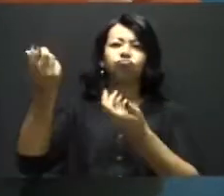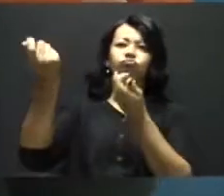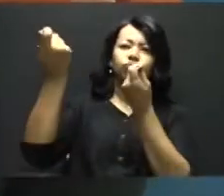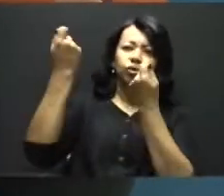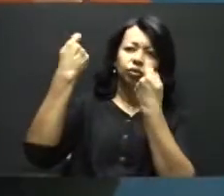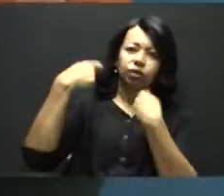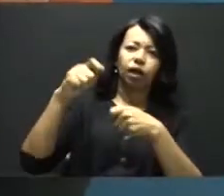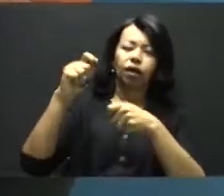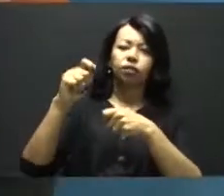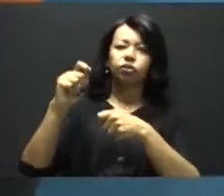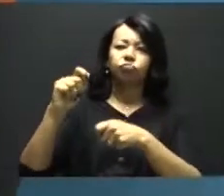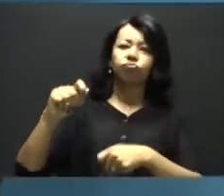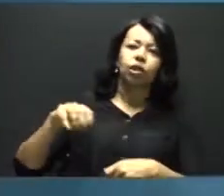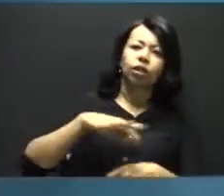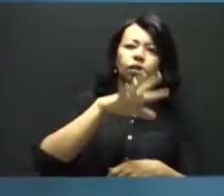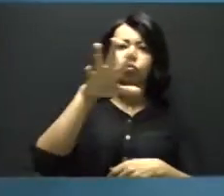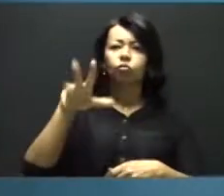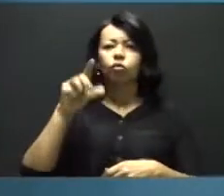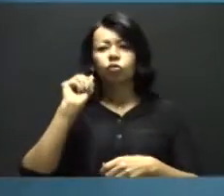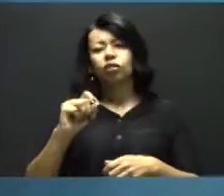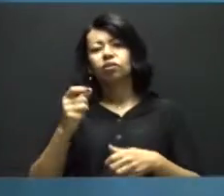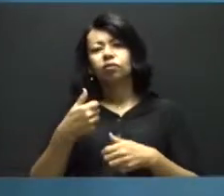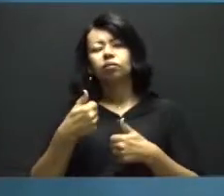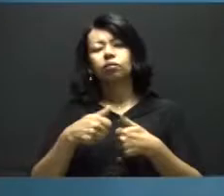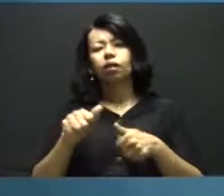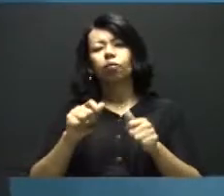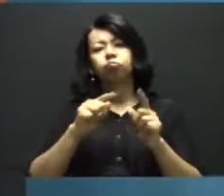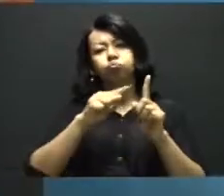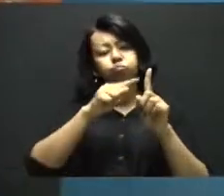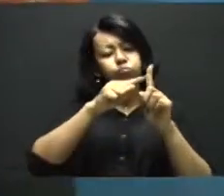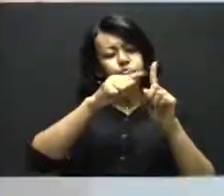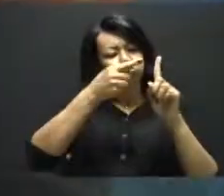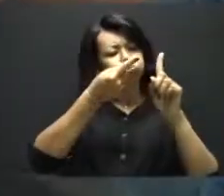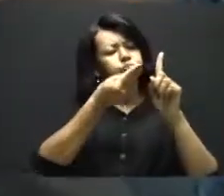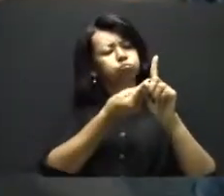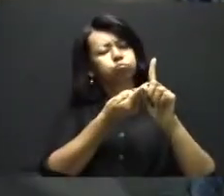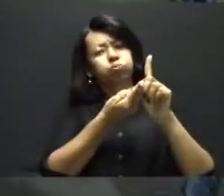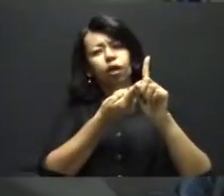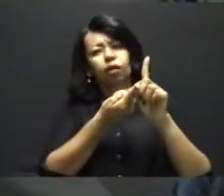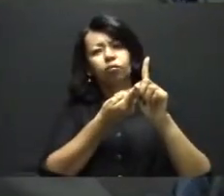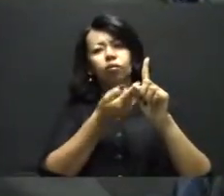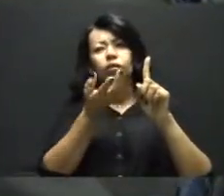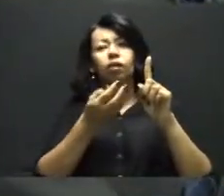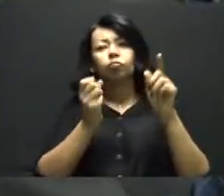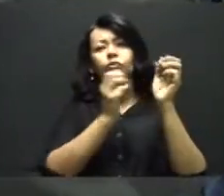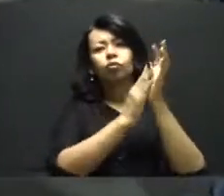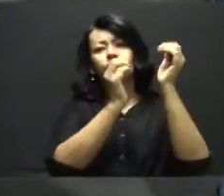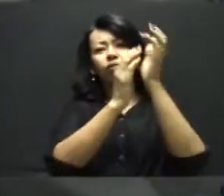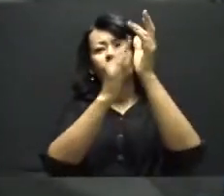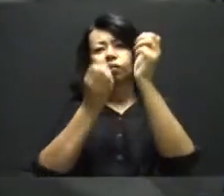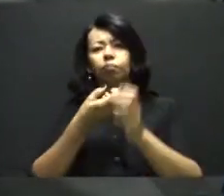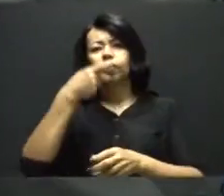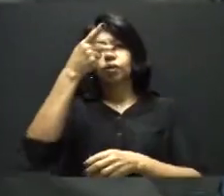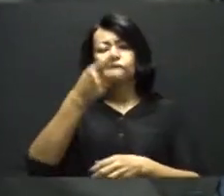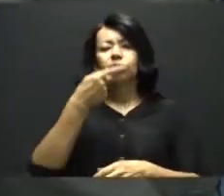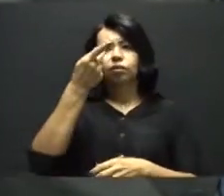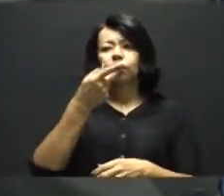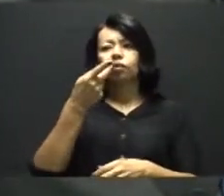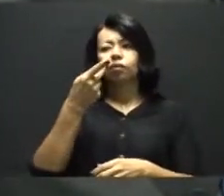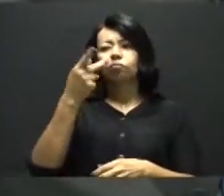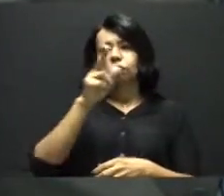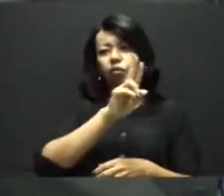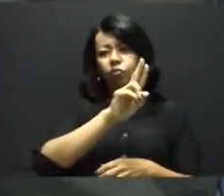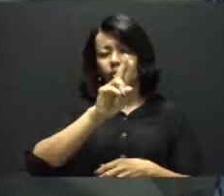ti senhor jesus a todos aquele senhor que estão nos ventres de suas de suas mães nós queremos louvar e bendizer o seu nome por eles também